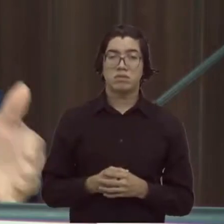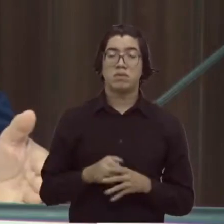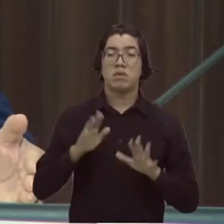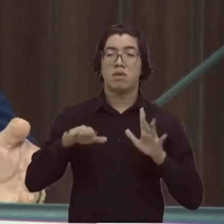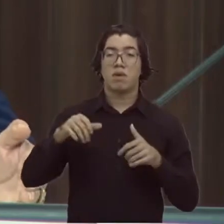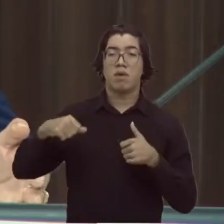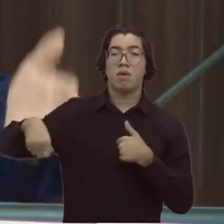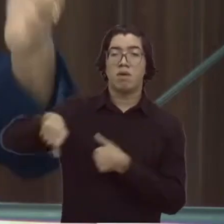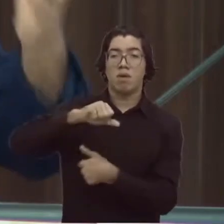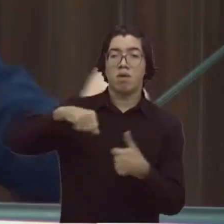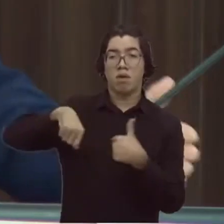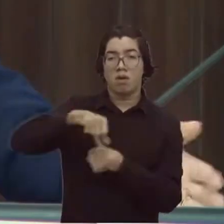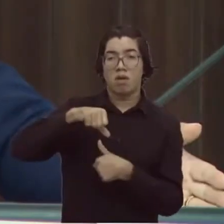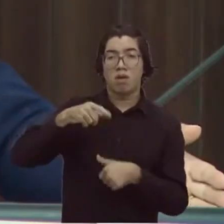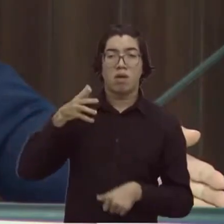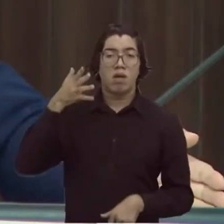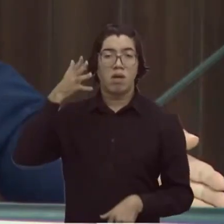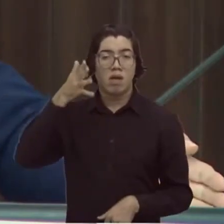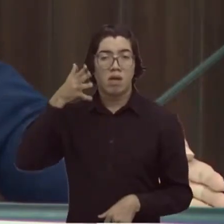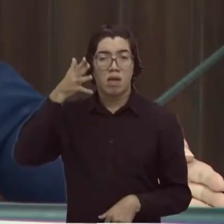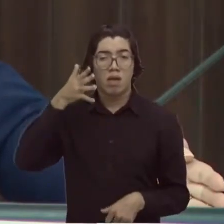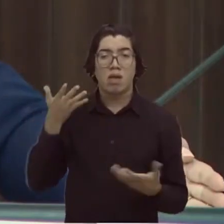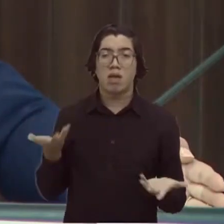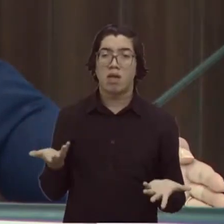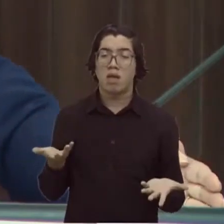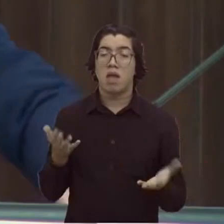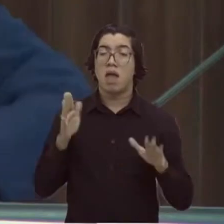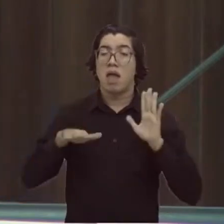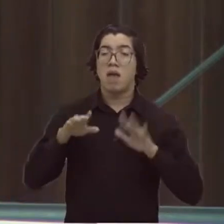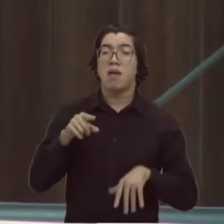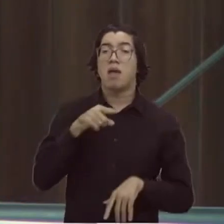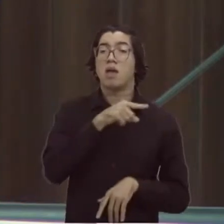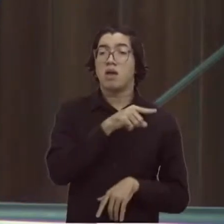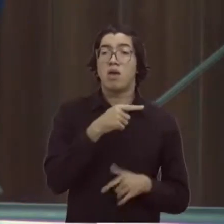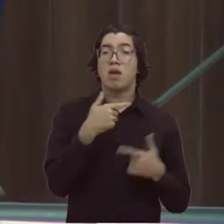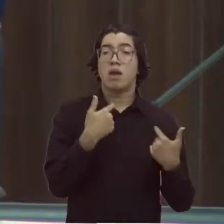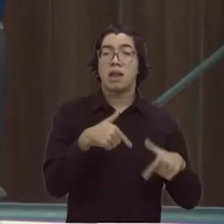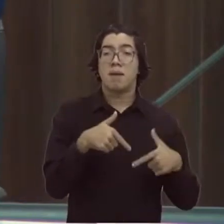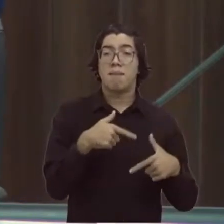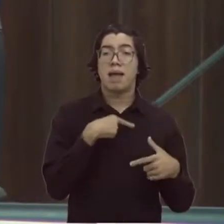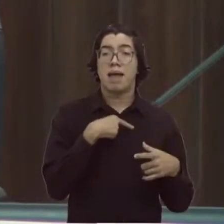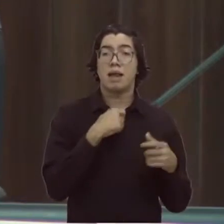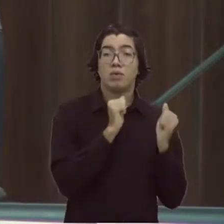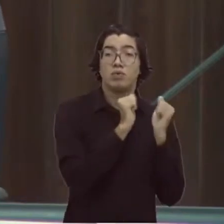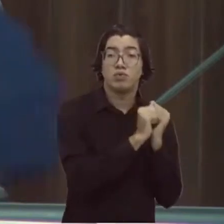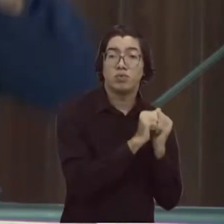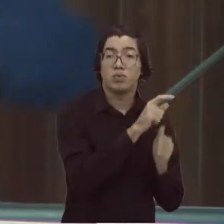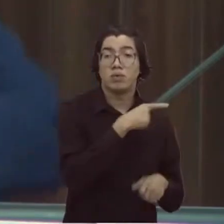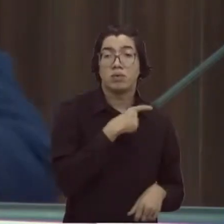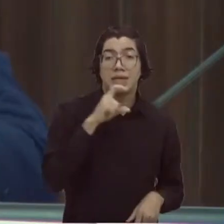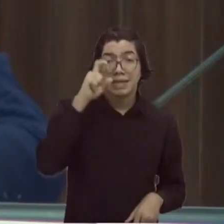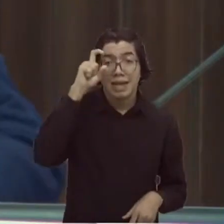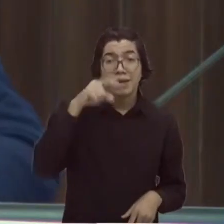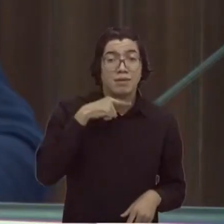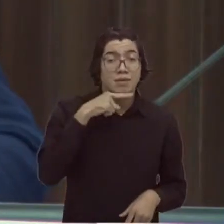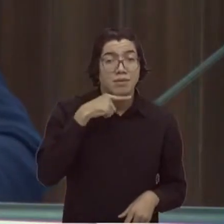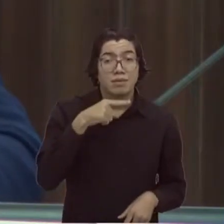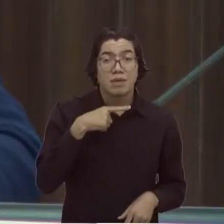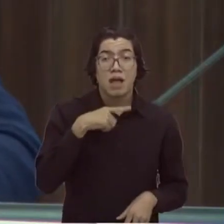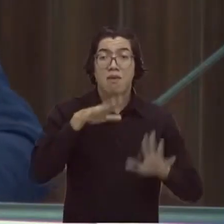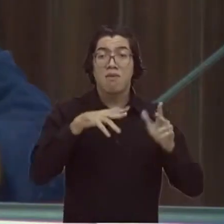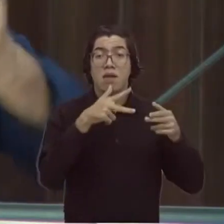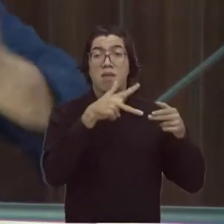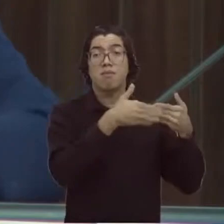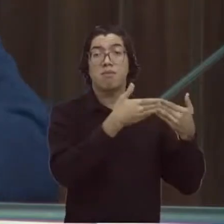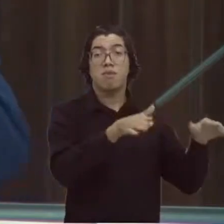revezamos às vezes não não dá para acompanhar o Sarto é uma inauguração 9 horas da manhã onde a gente tem que tá aqui